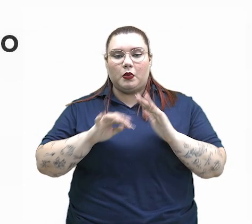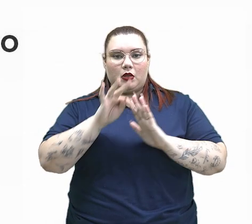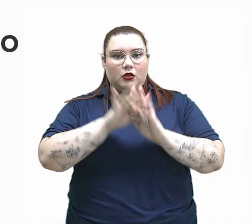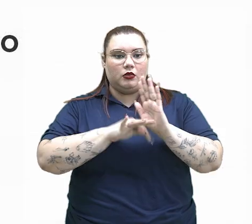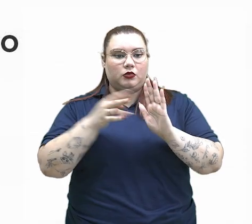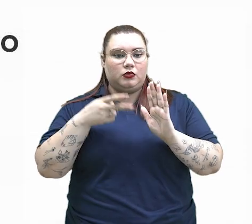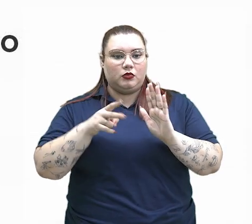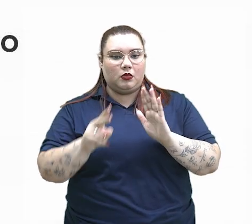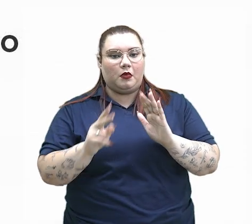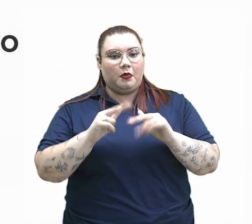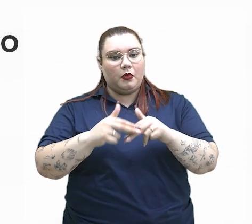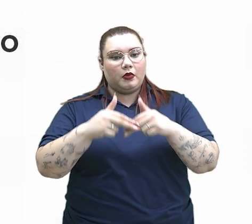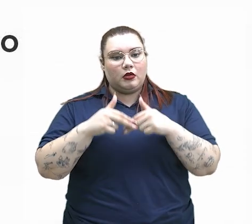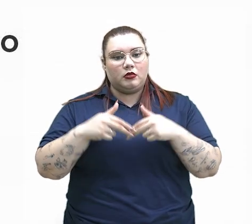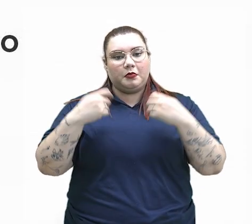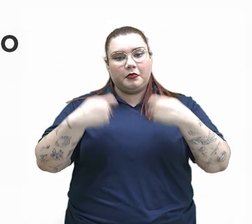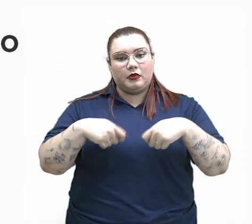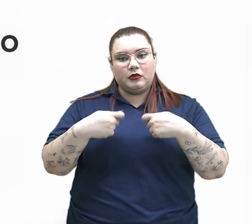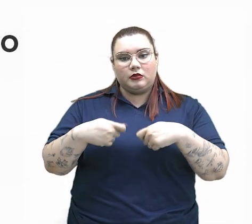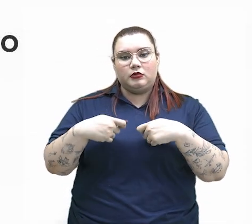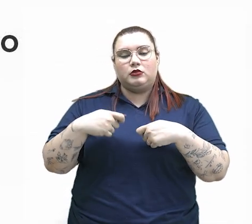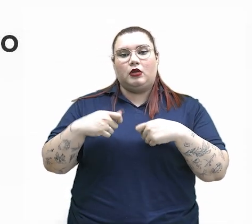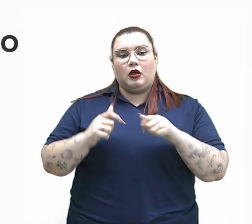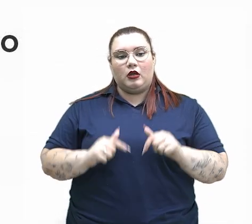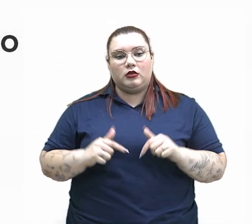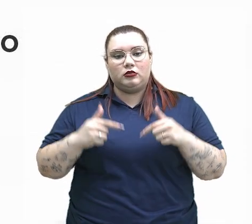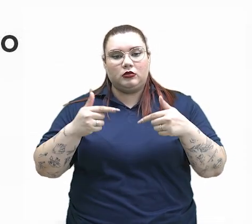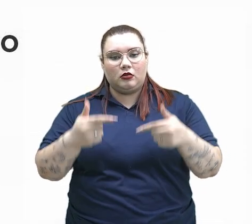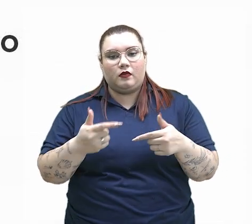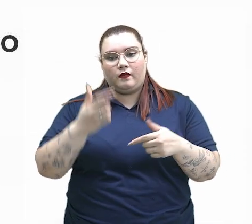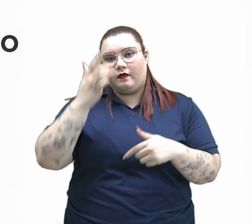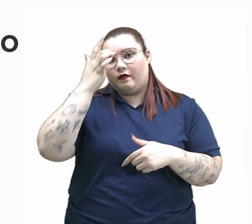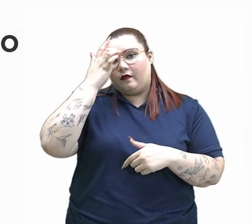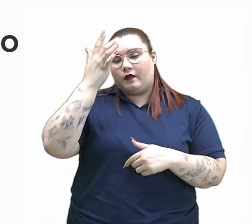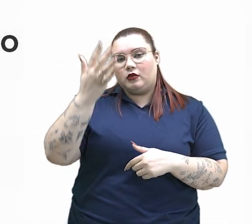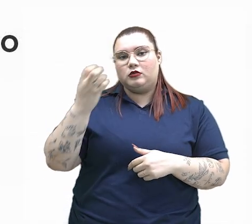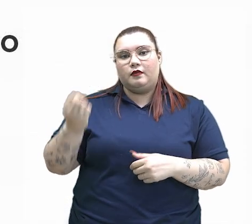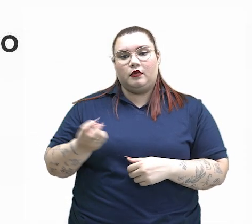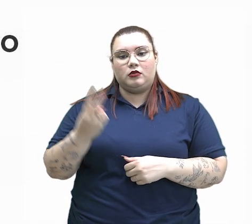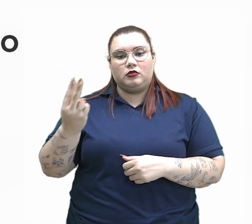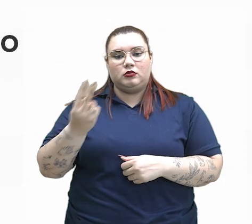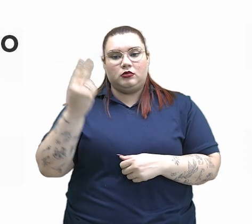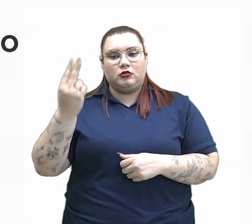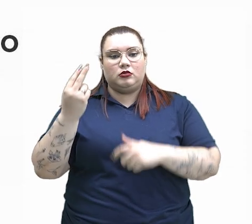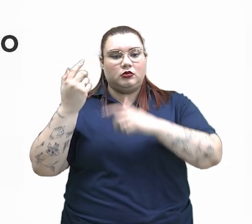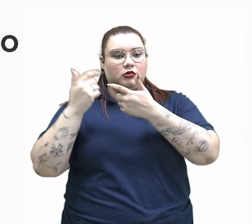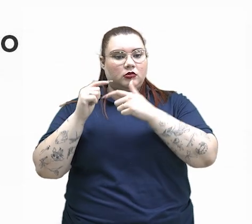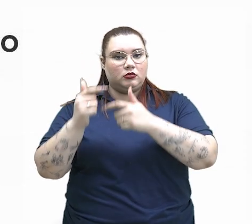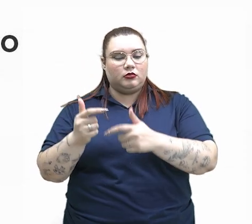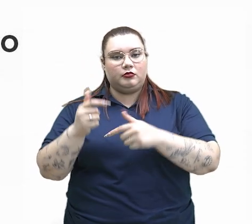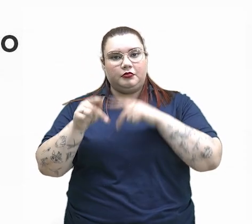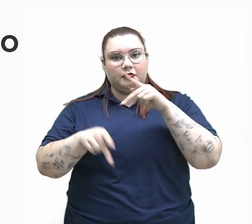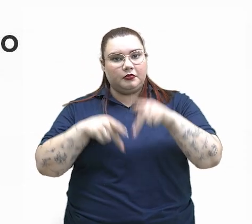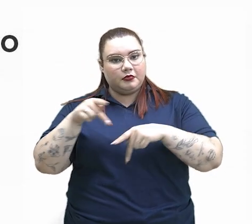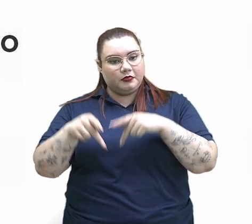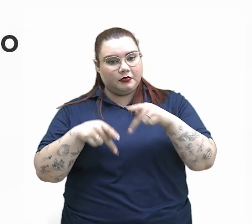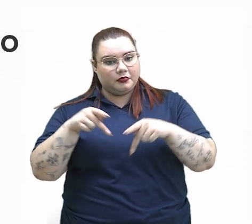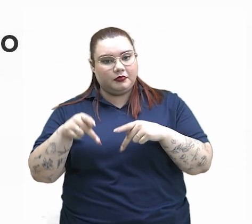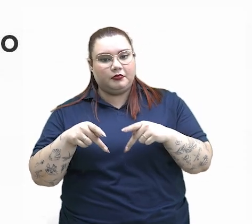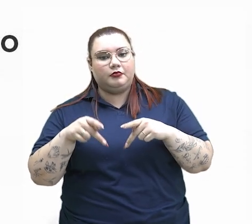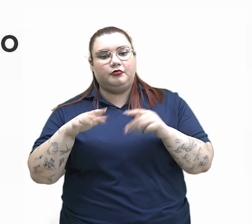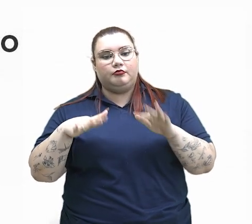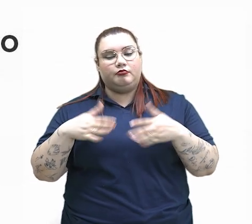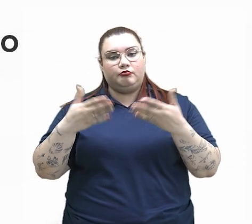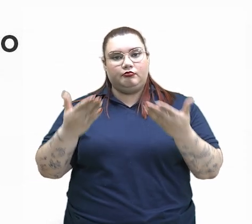tornam-se, na verdade, necessárias medidas para facilitar a valorização da herança desses